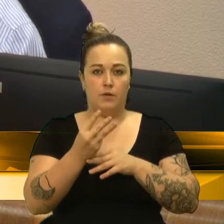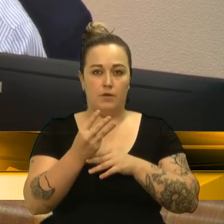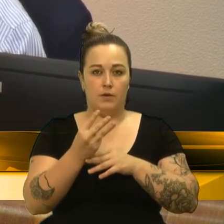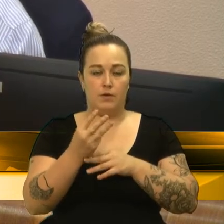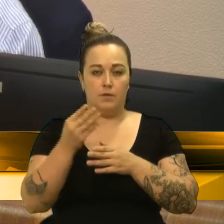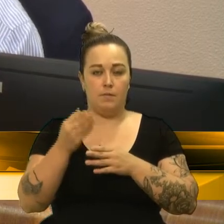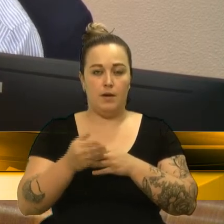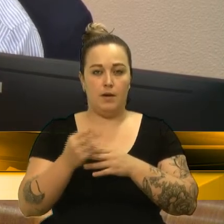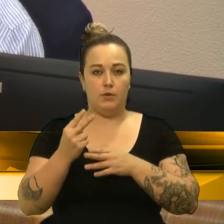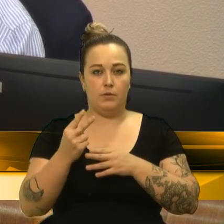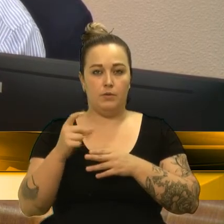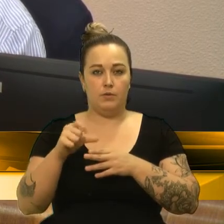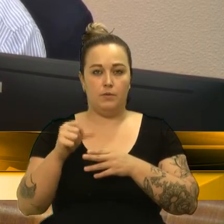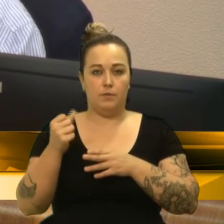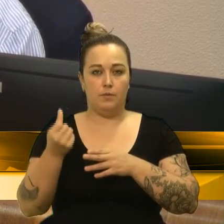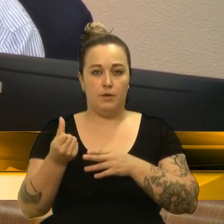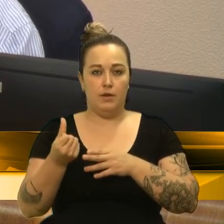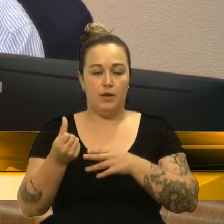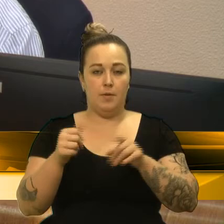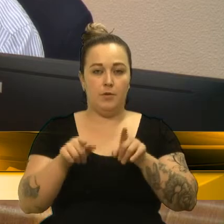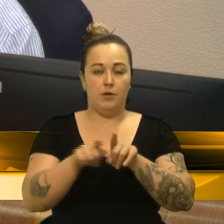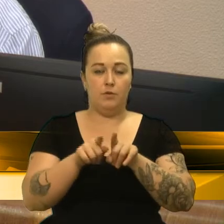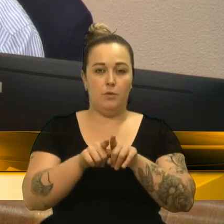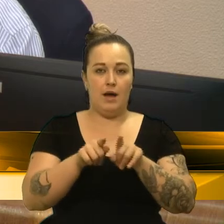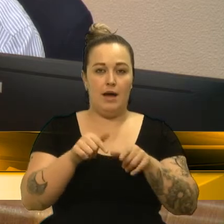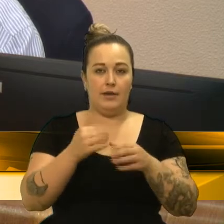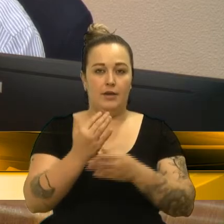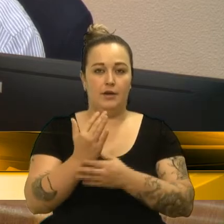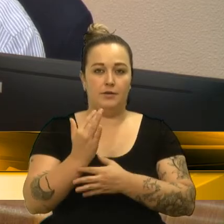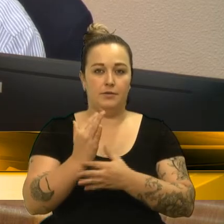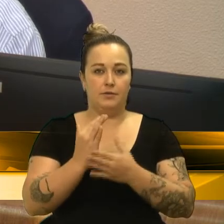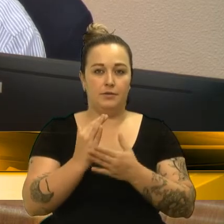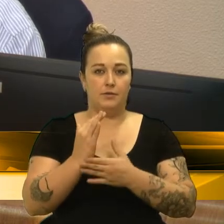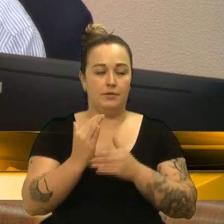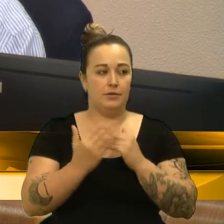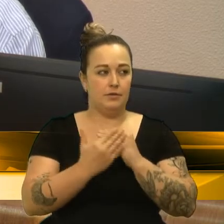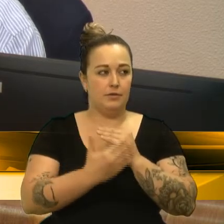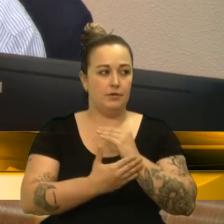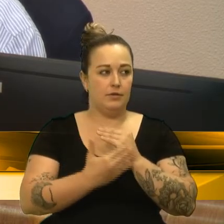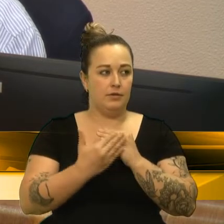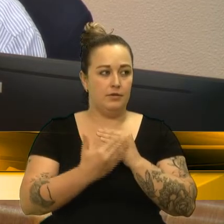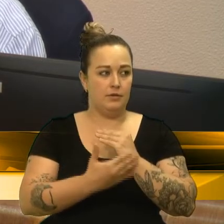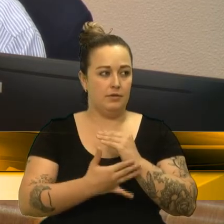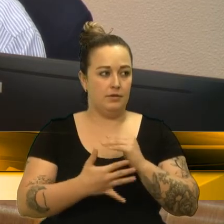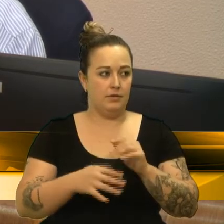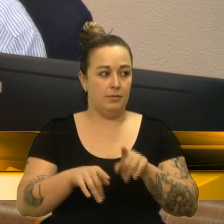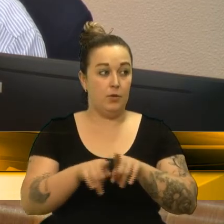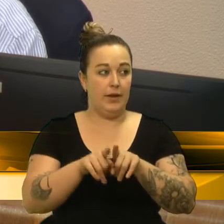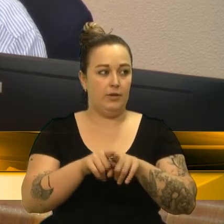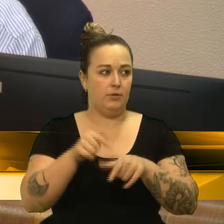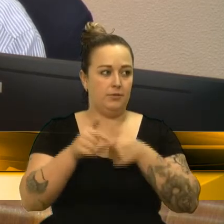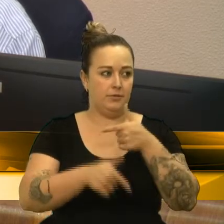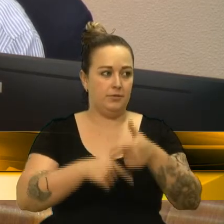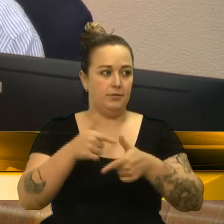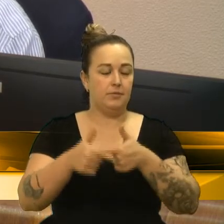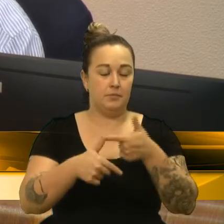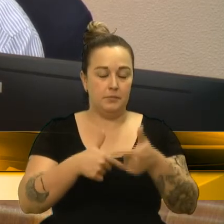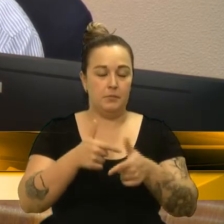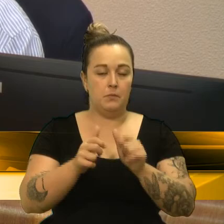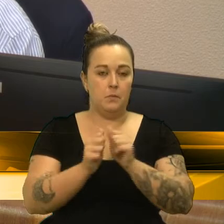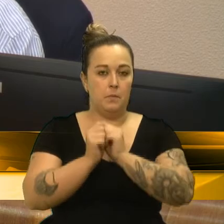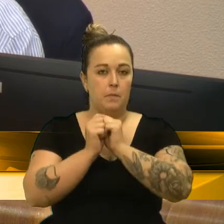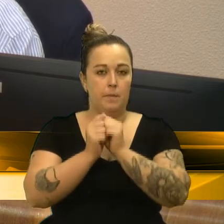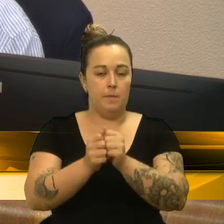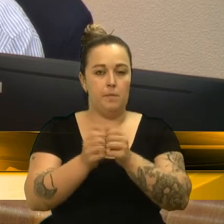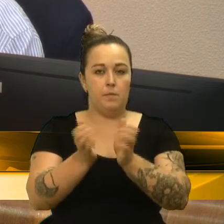293/296. Em síntese, o denunciado alega que a Câmara Municipal e a Comissão Processante devem guiar a condução de seus atos de forma estrita